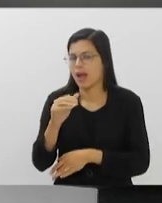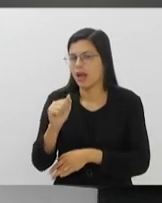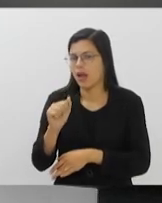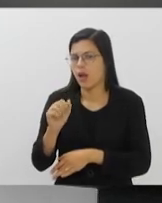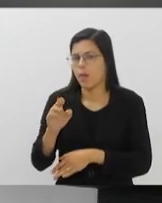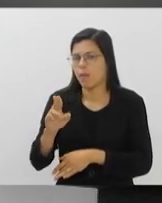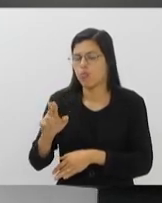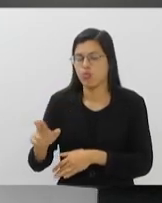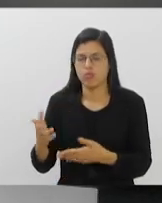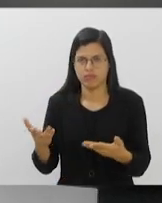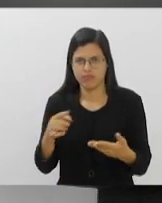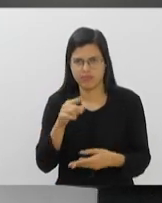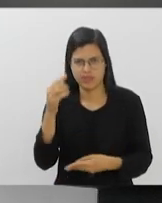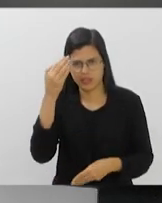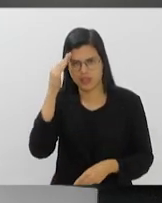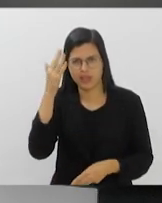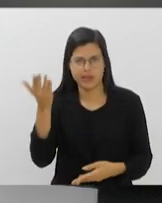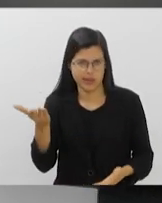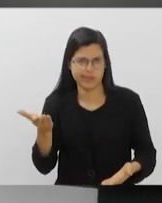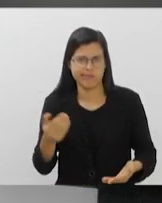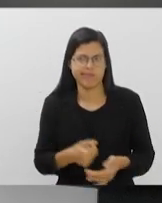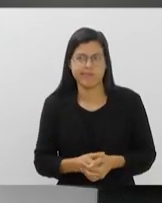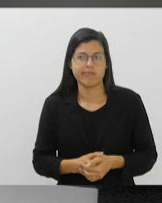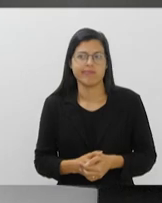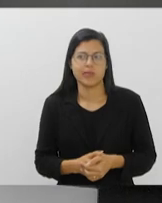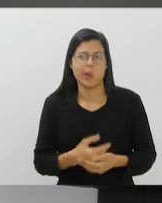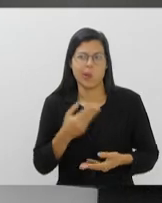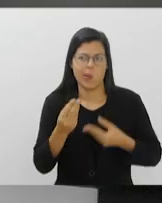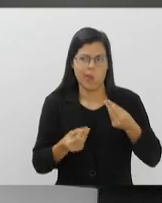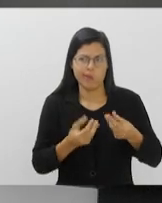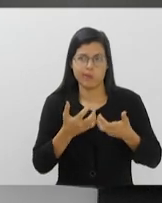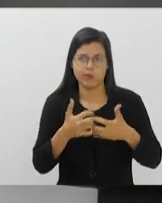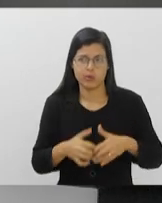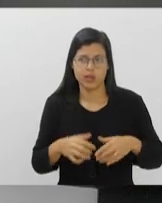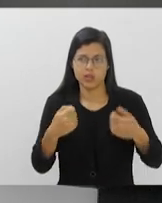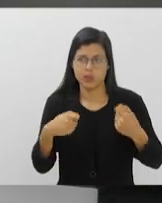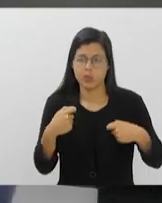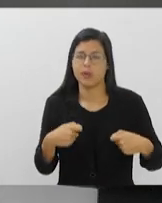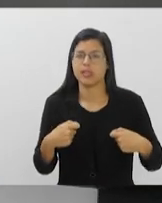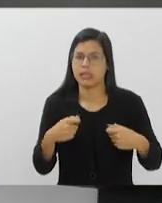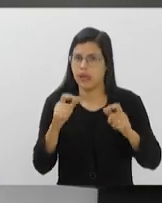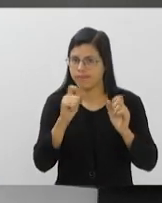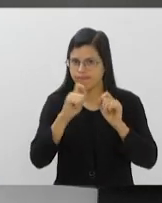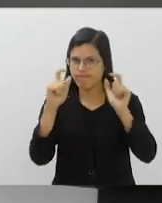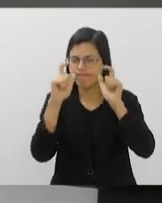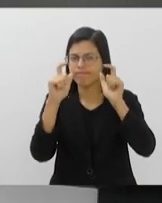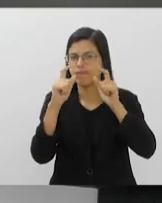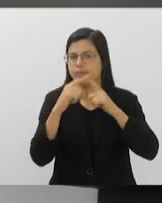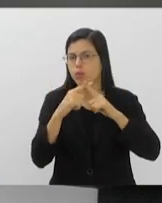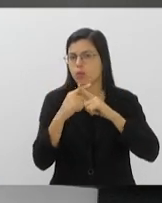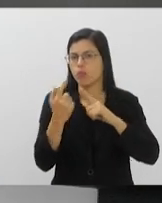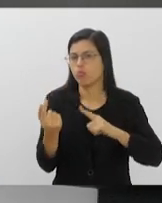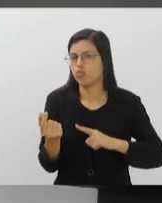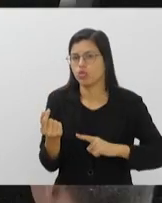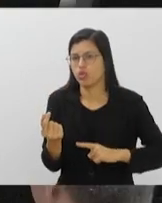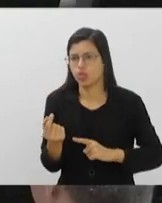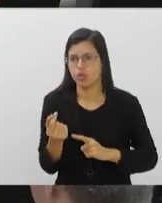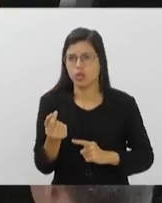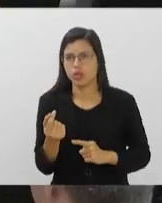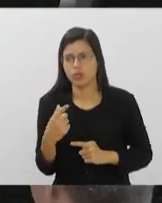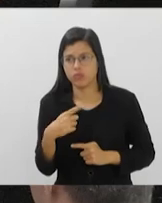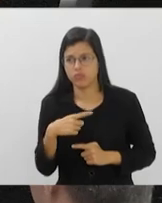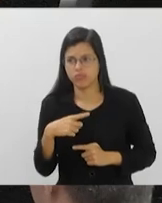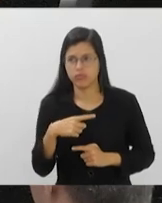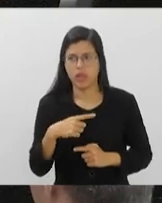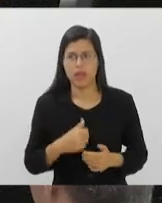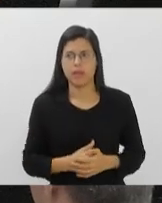Vocês estão entendendo como é que funciona a coisa então a gente precisa estar ligado por quê Porque o dinheiro está aí e ainda digo